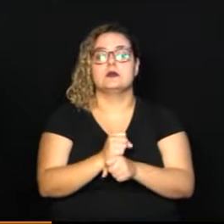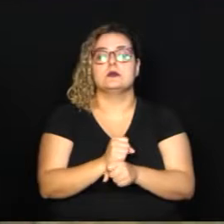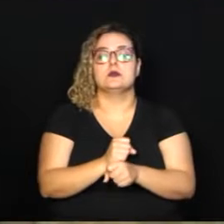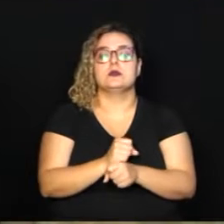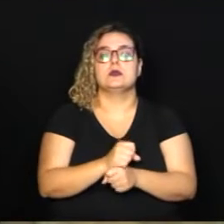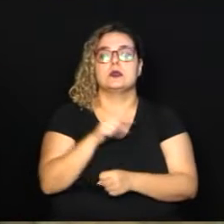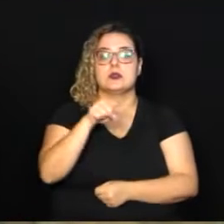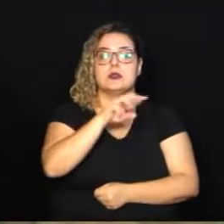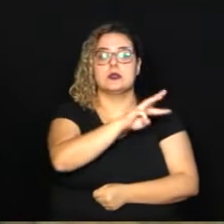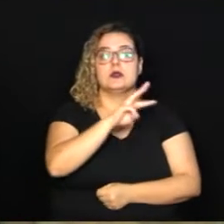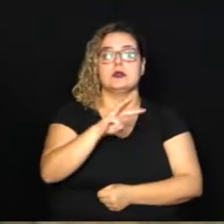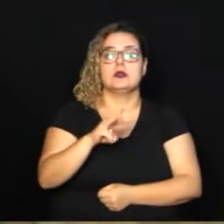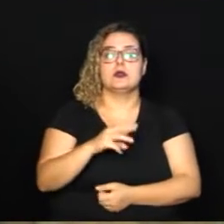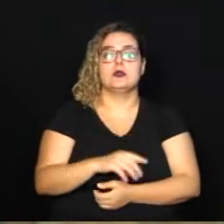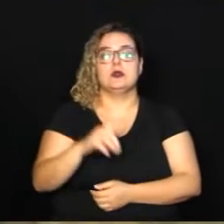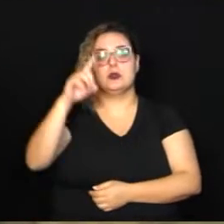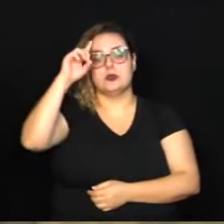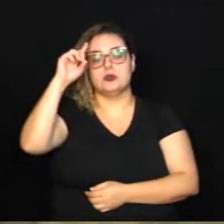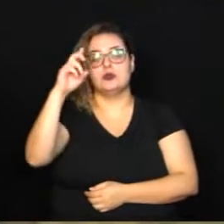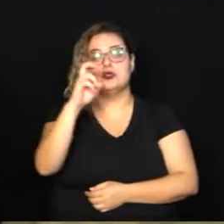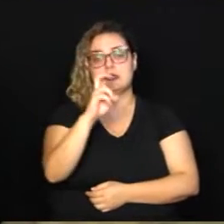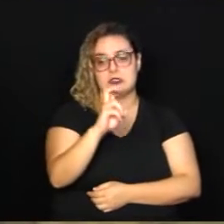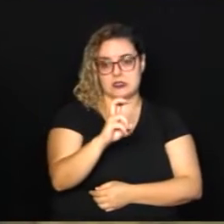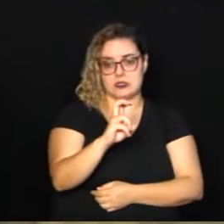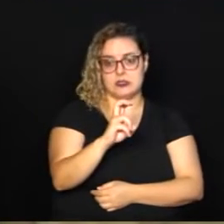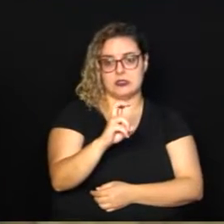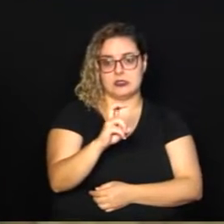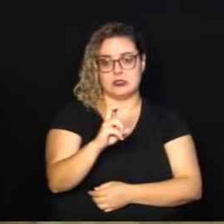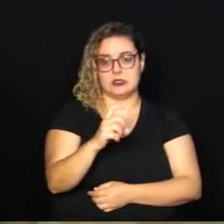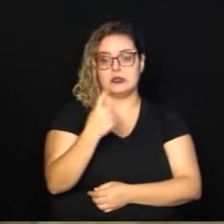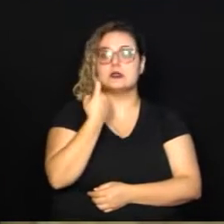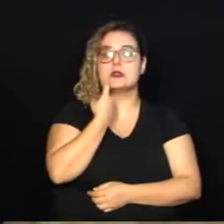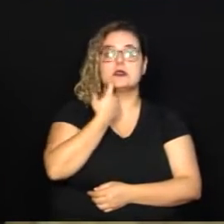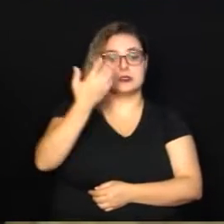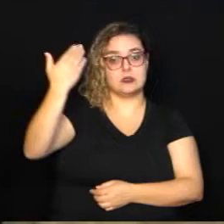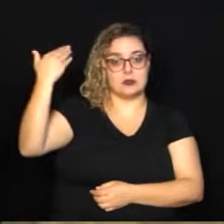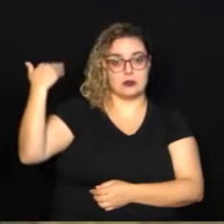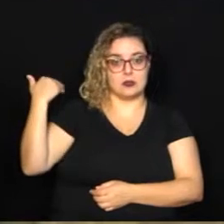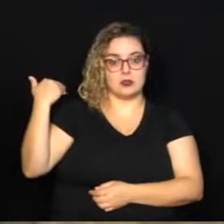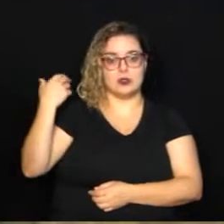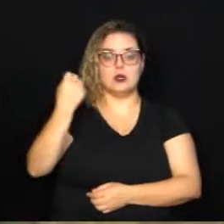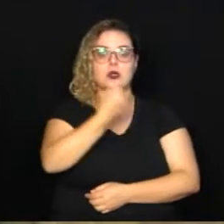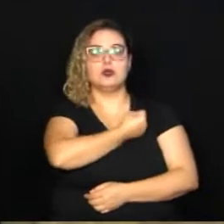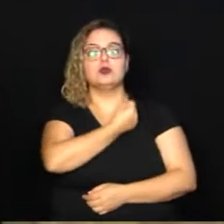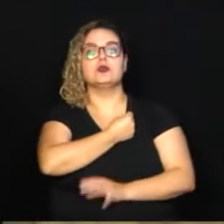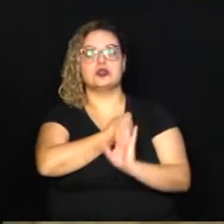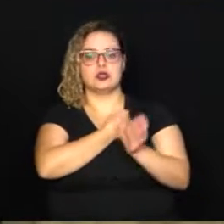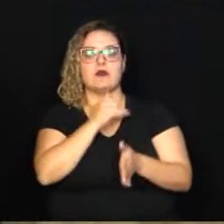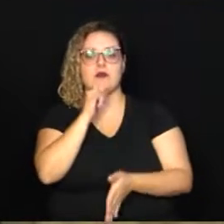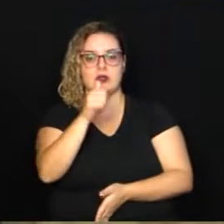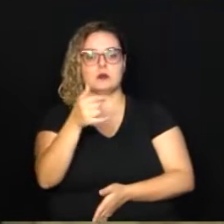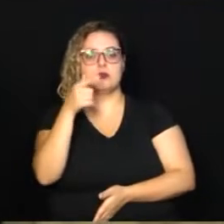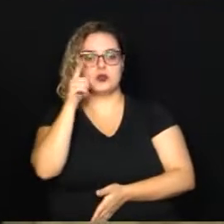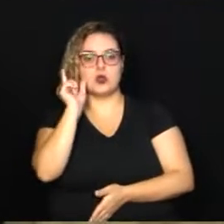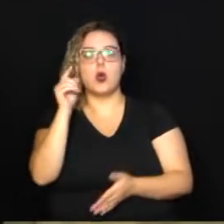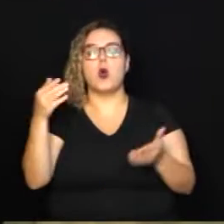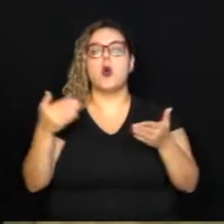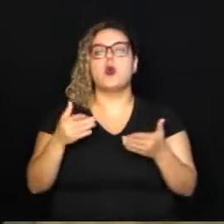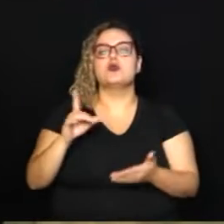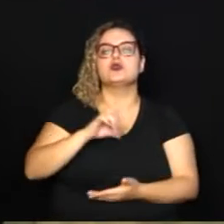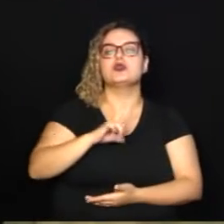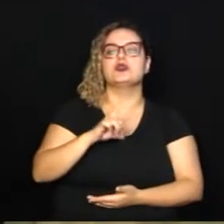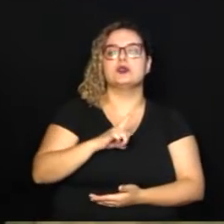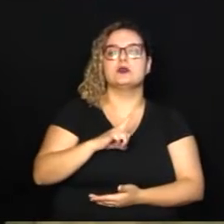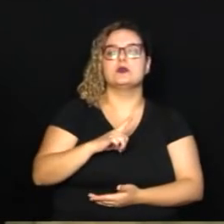atualização no site está no dia 5, que foi na última sexta-feira, números que nós já falamos ontem. Então hoje nós temos